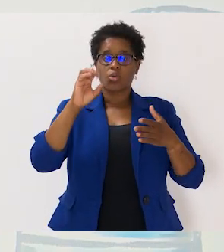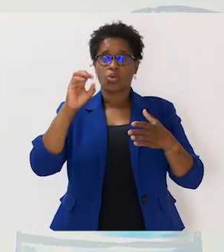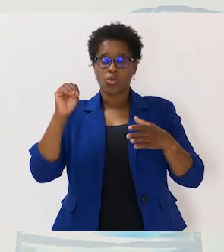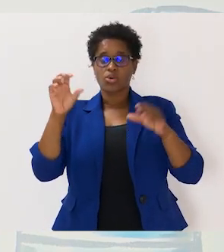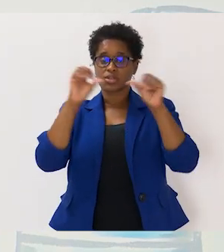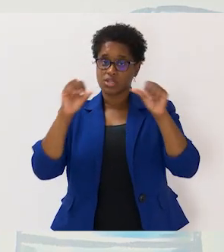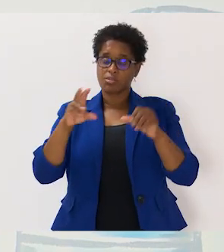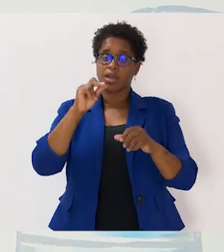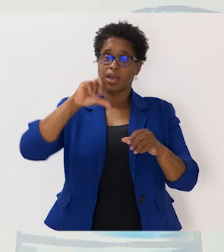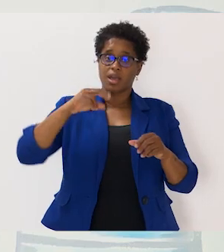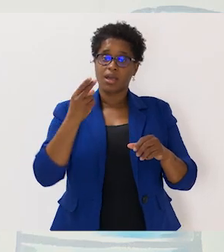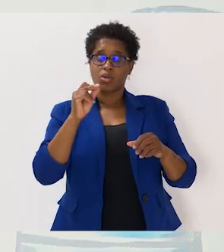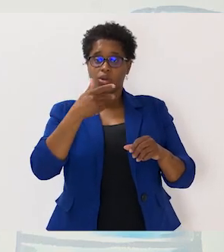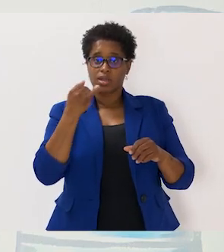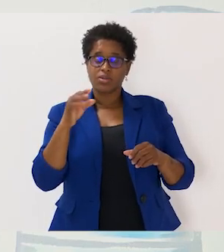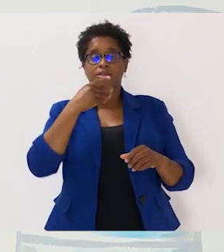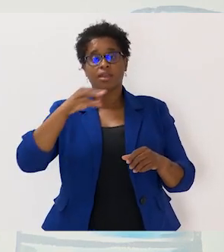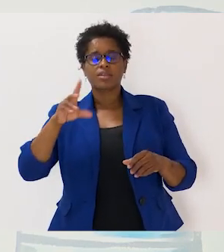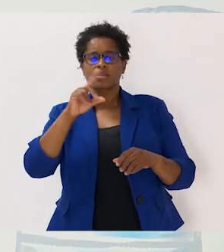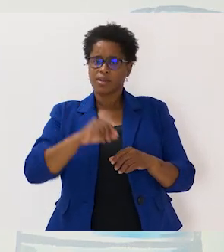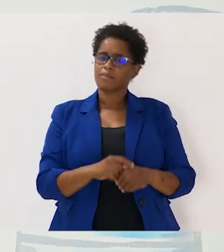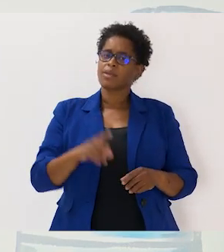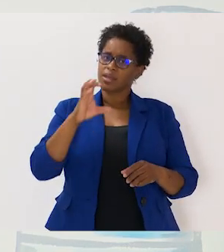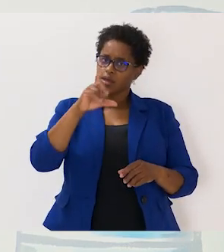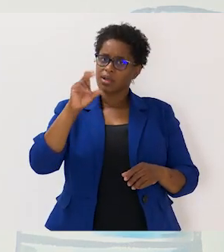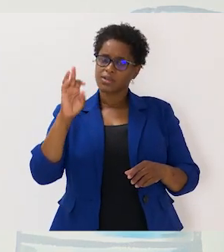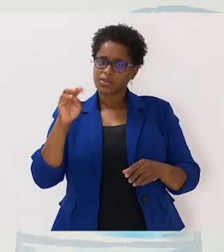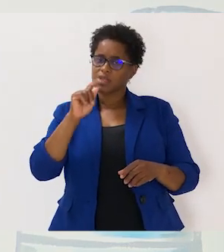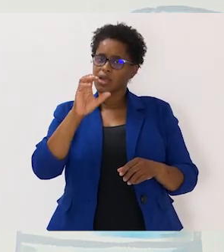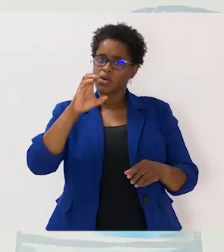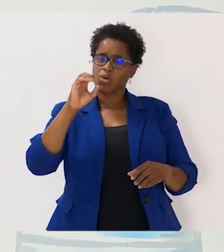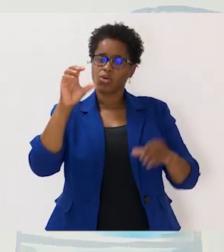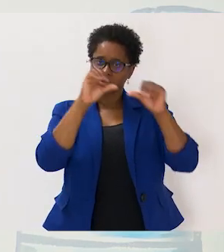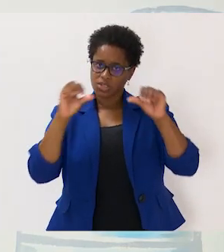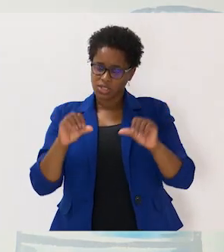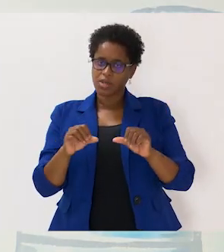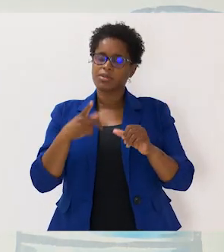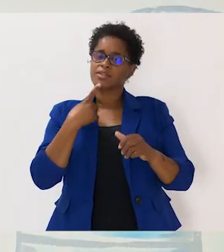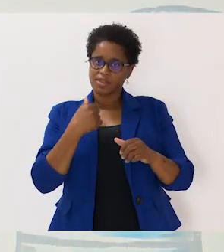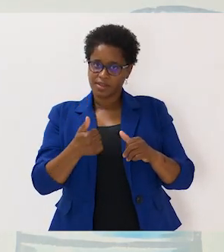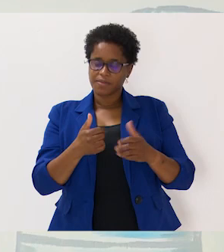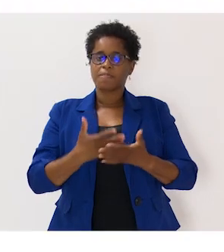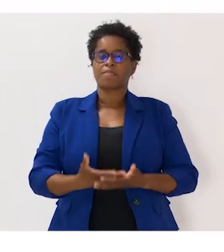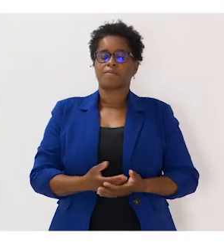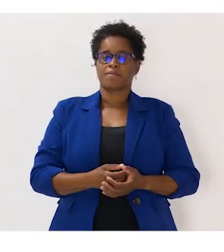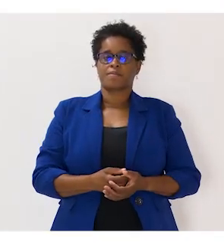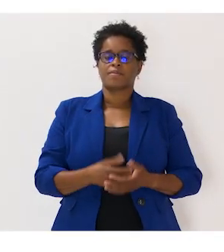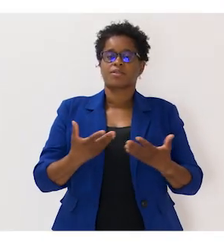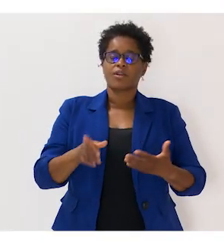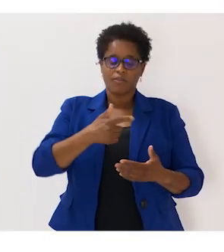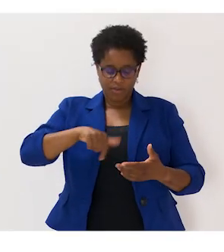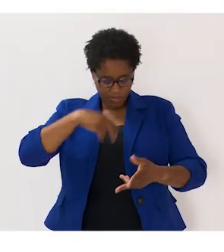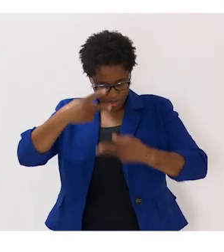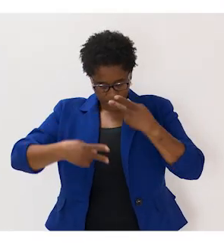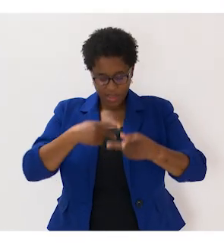e terrestres, que são também classificações de ecossistemas. Ok? Então, vamos